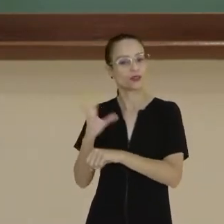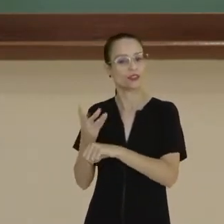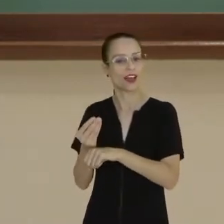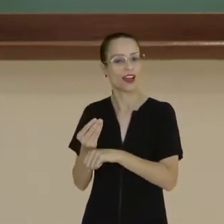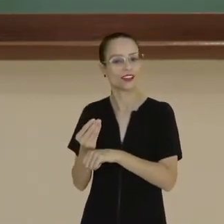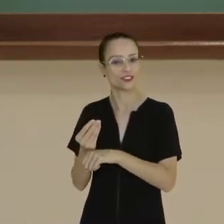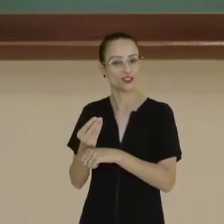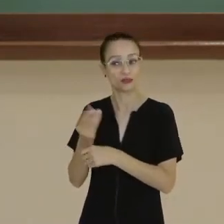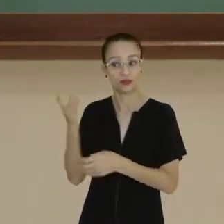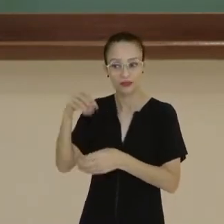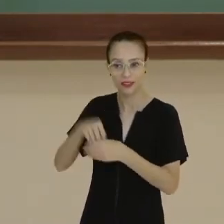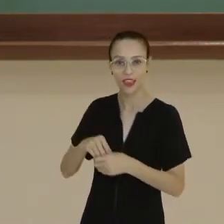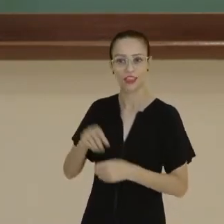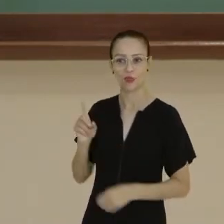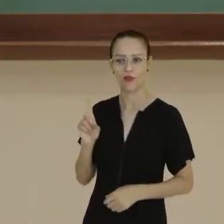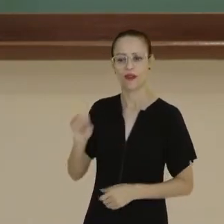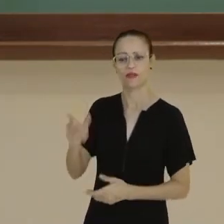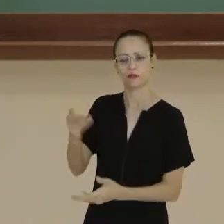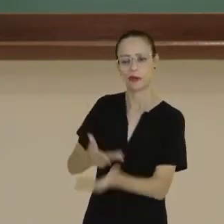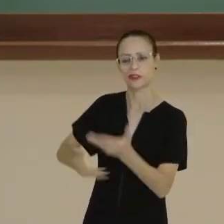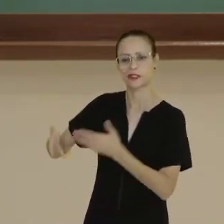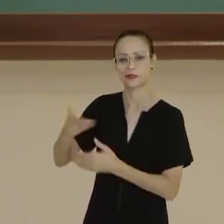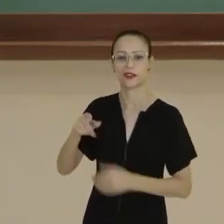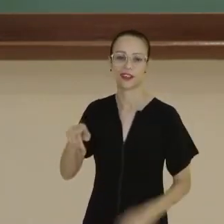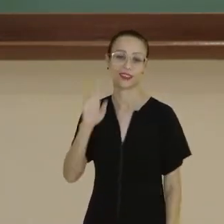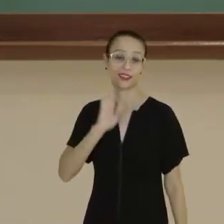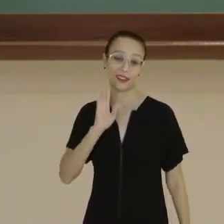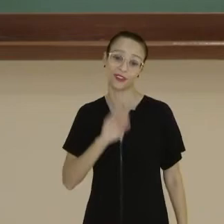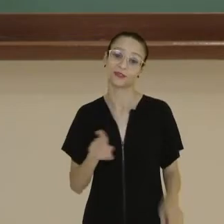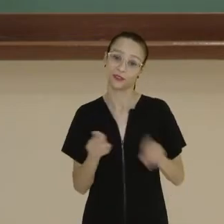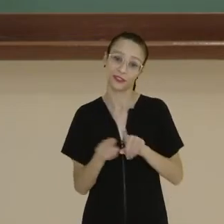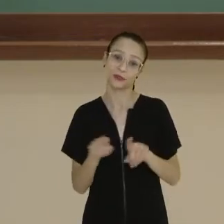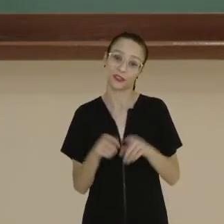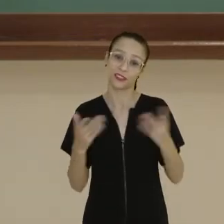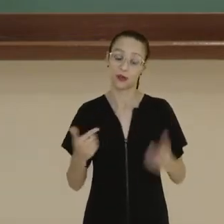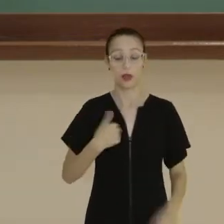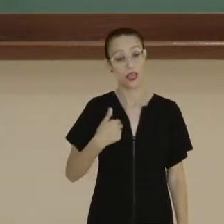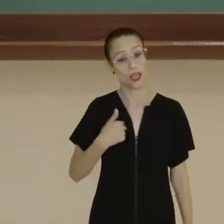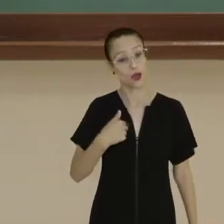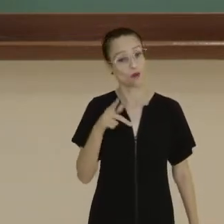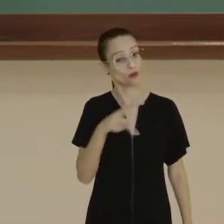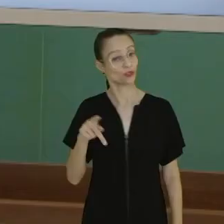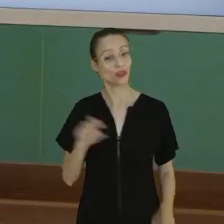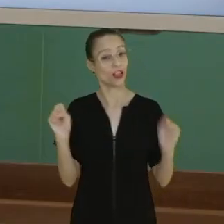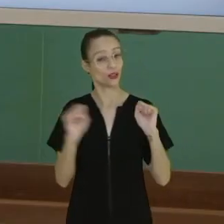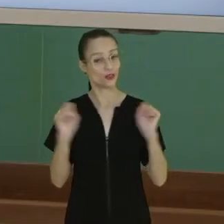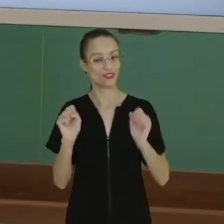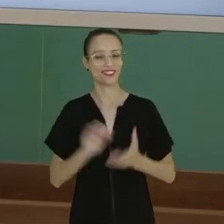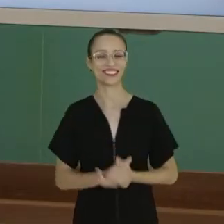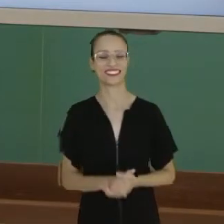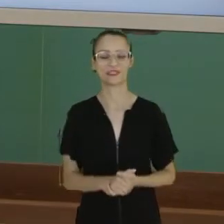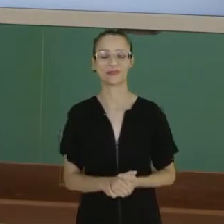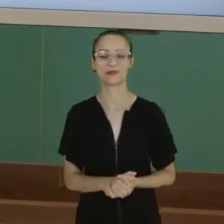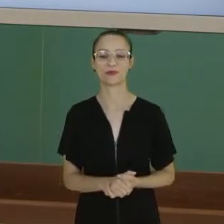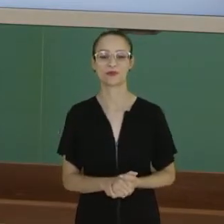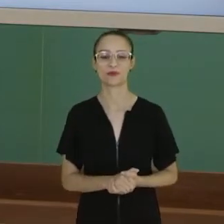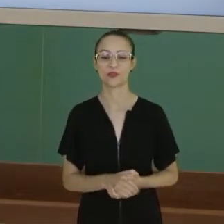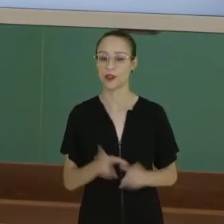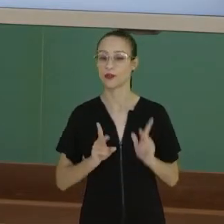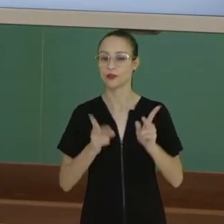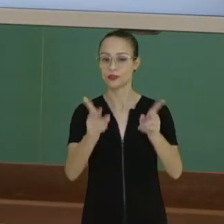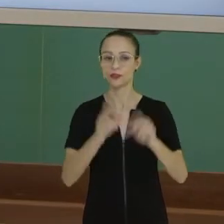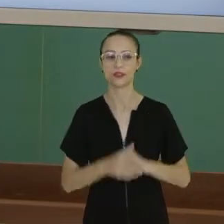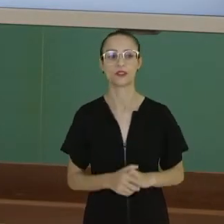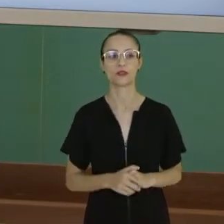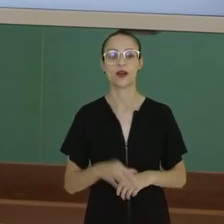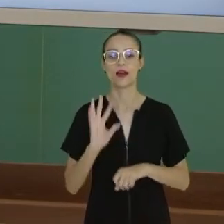dentro ali da obra, ser o coautor da obra, também é bacana, né? Então a prof adora. Então vamos lá, continuando aqui. Então a